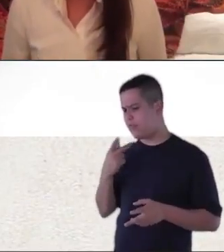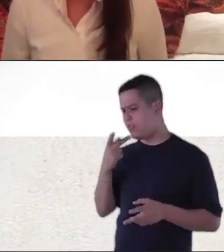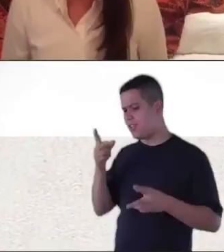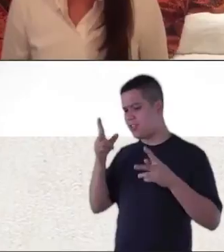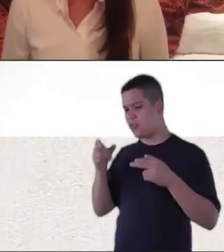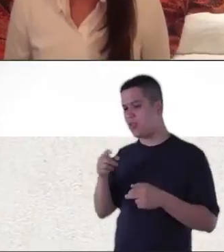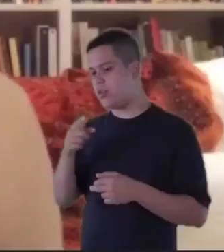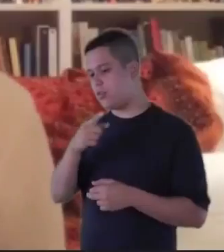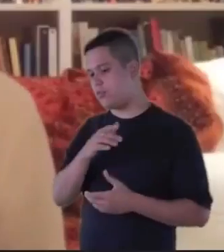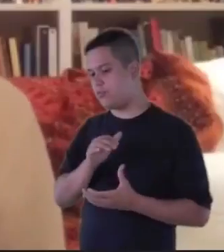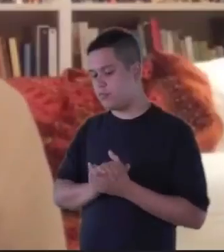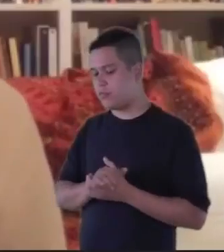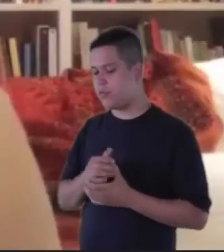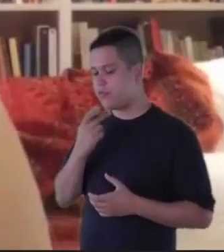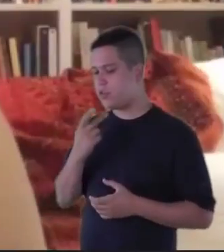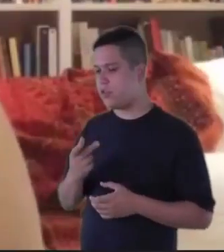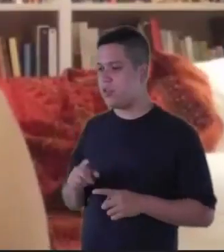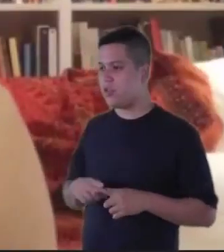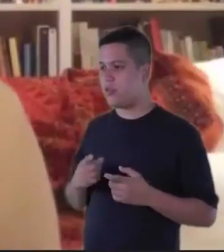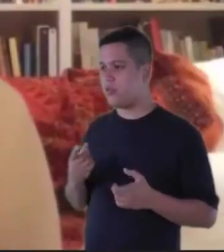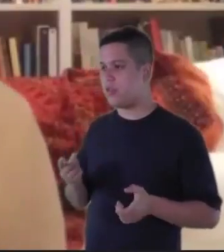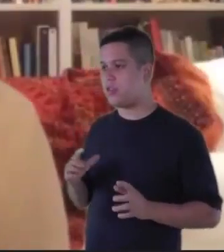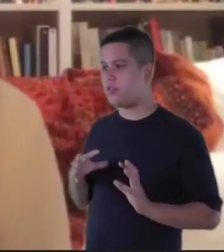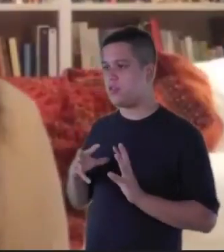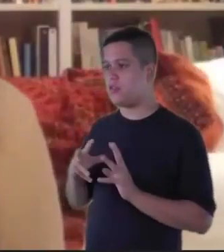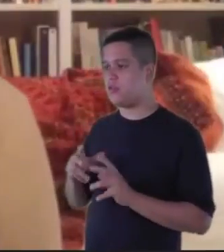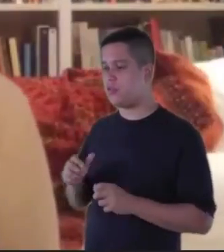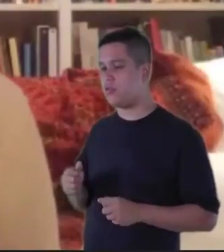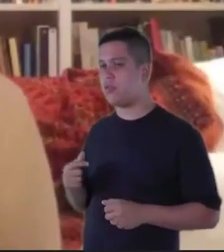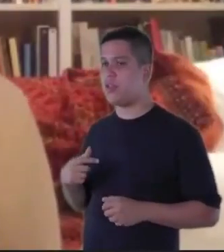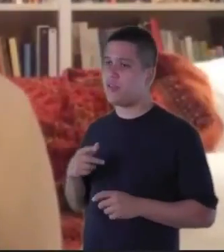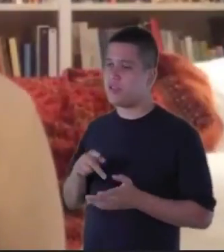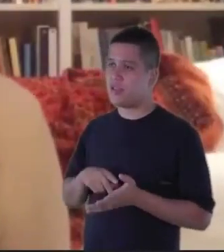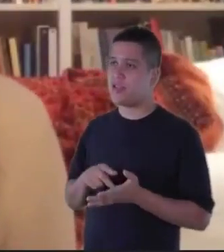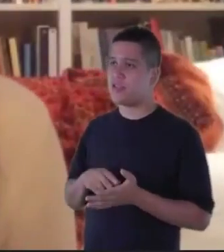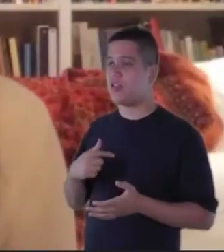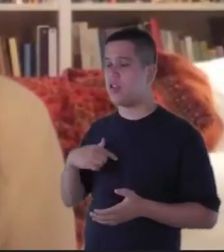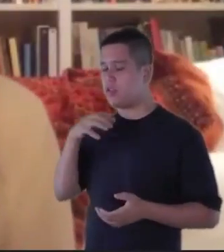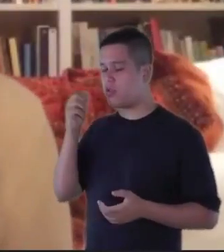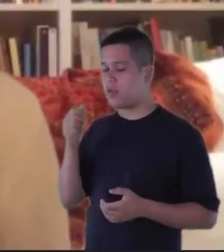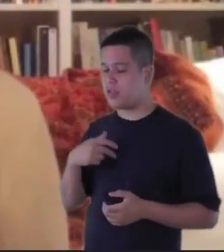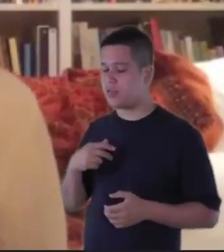falou. Mas, apesar de muito otimista também,